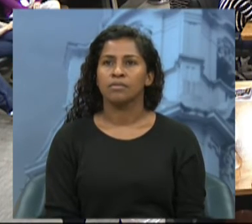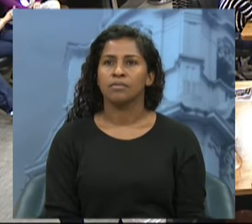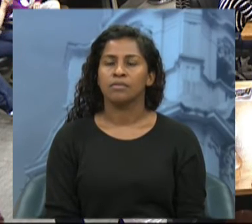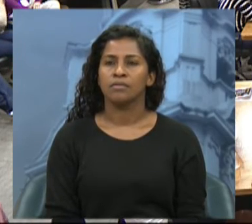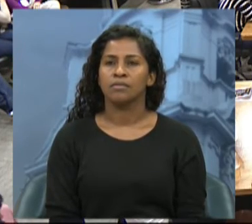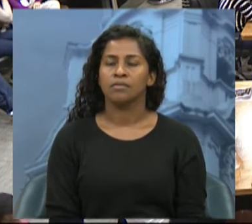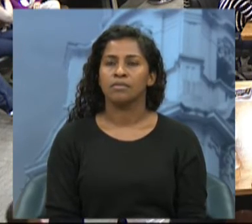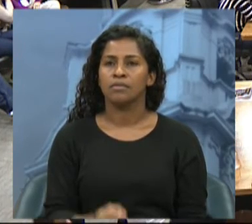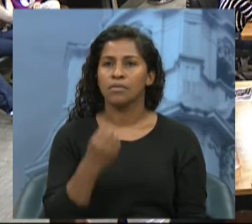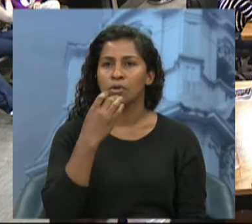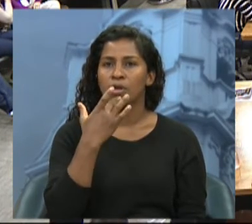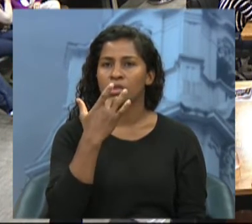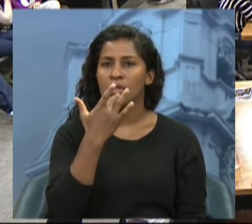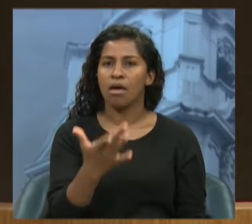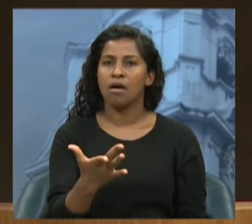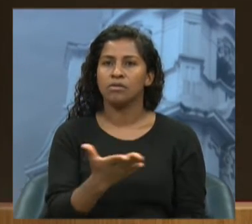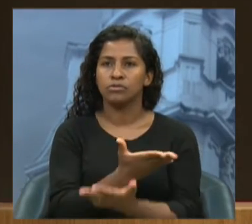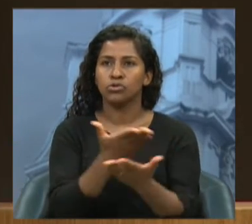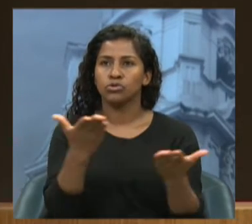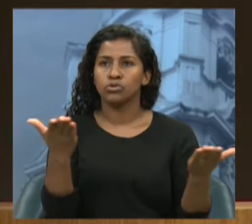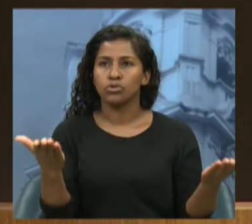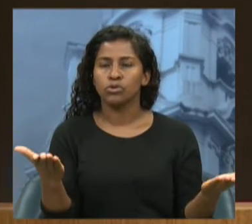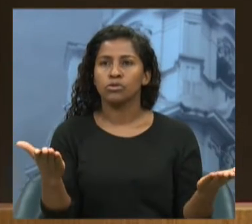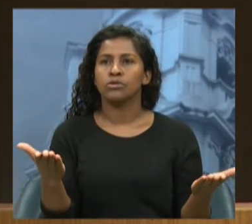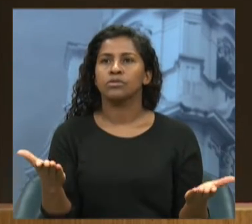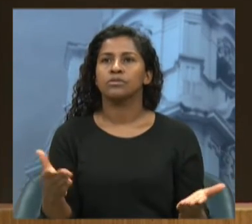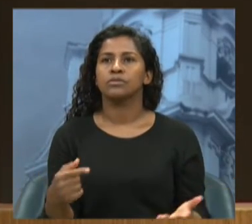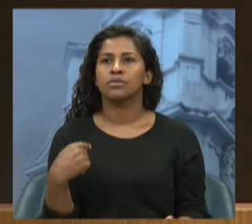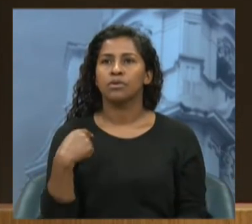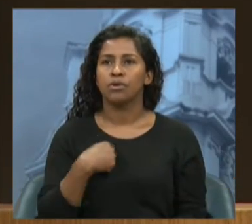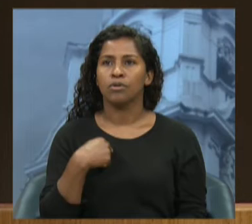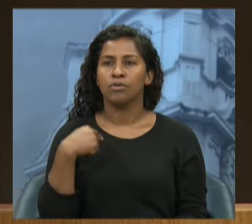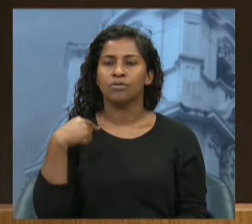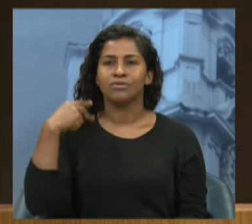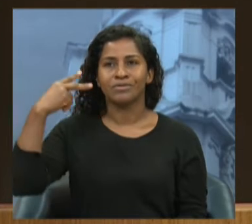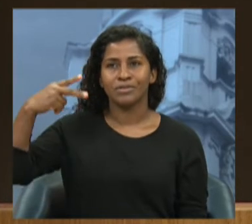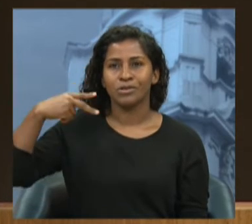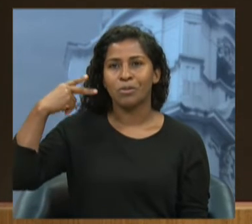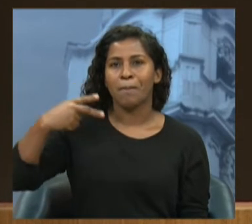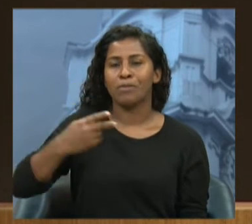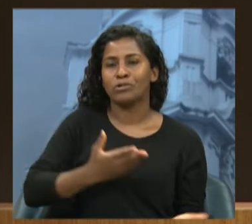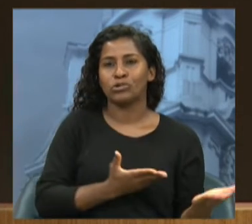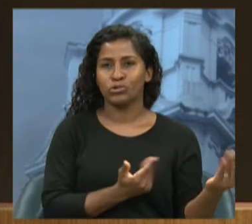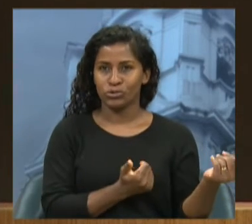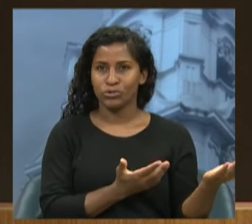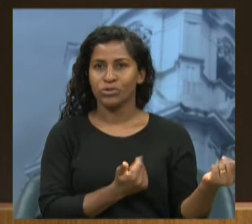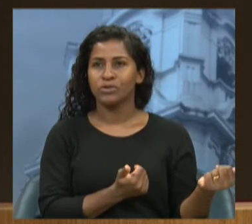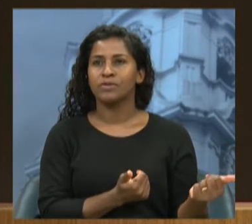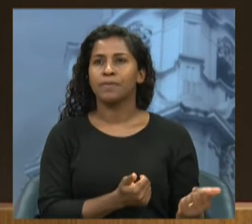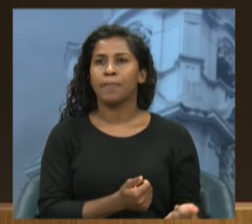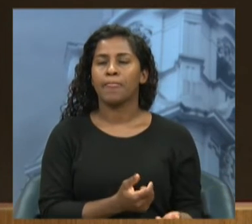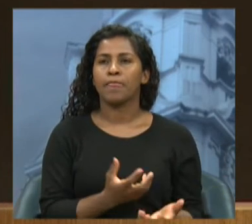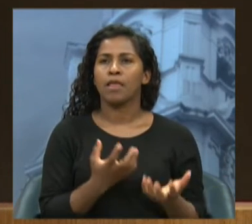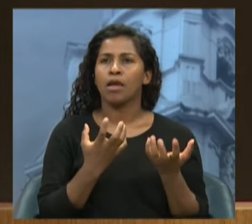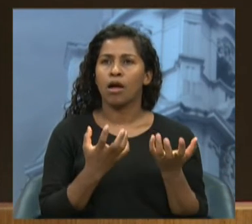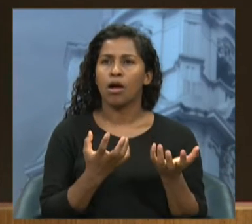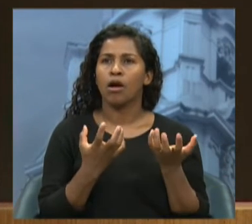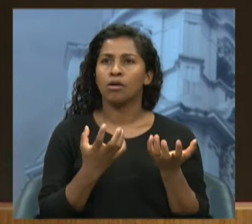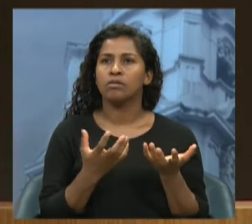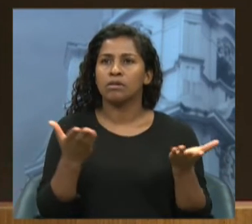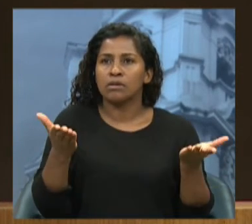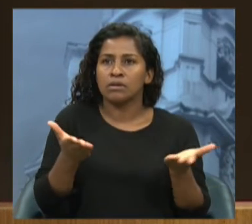Boa tarde a todos e todas. Na condição de vereador mais jovem dessa casa, faço questão de